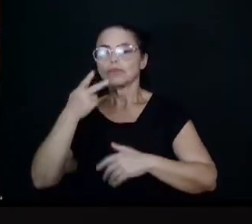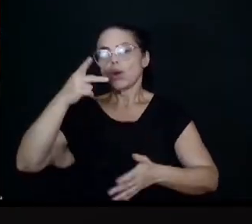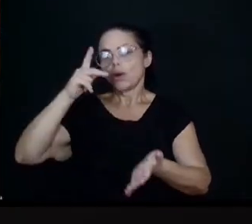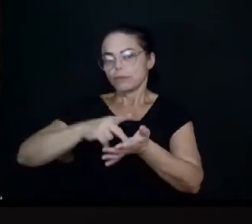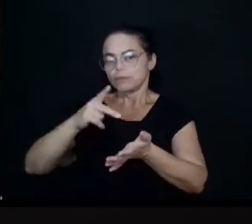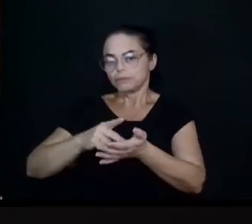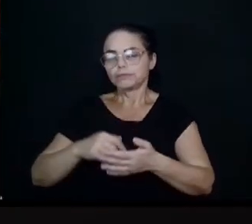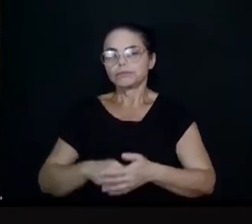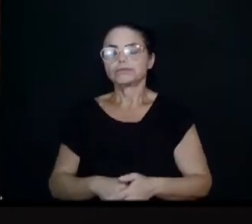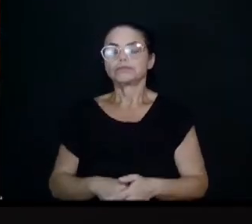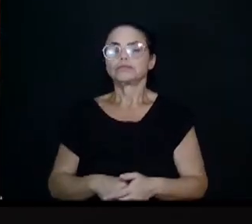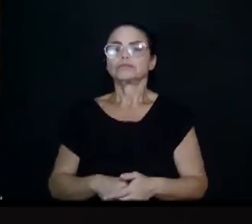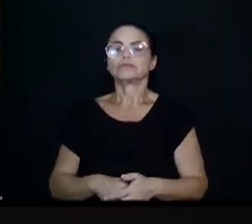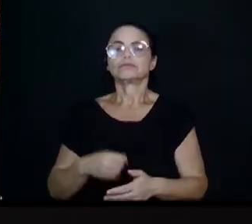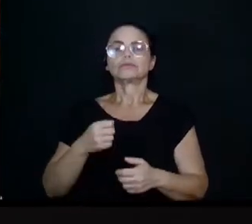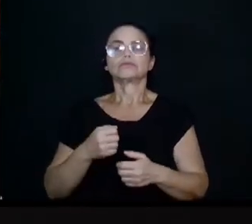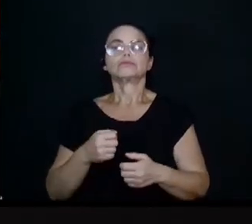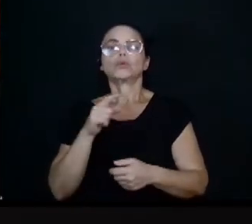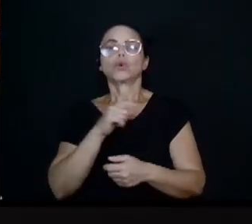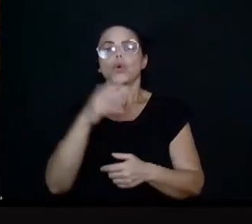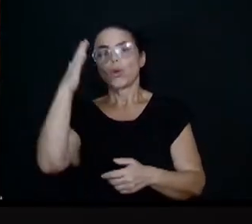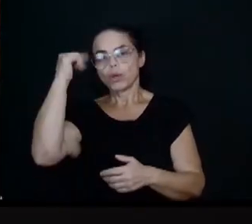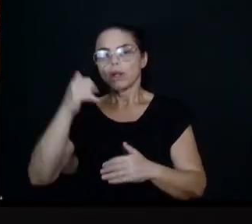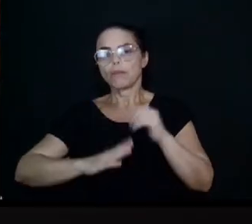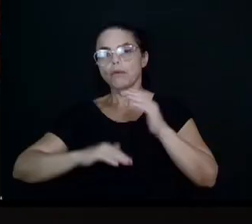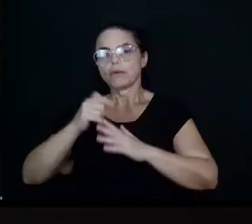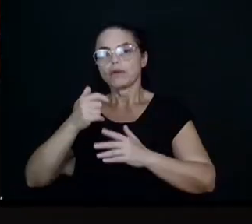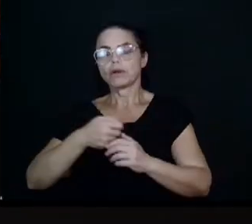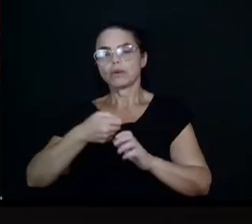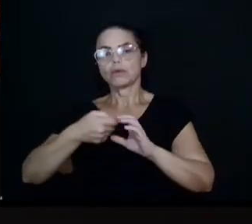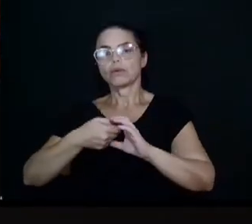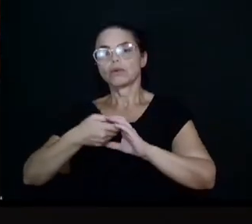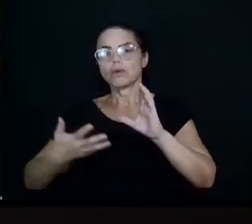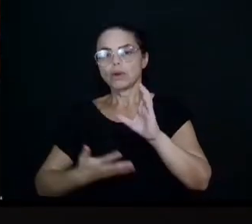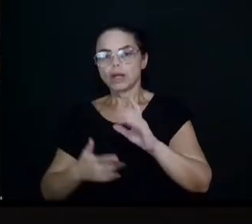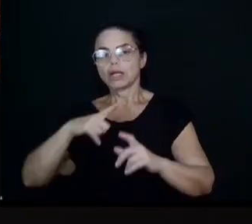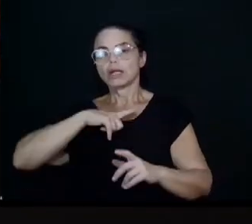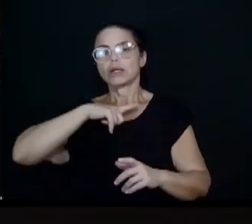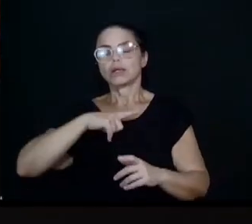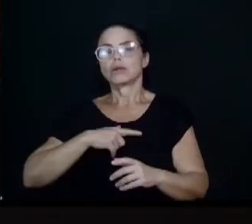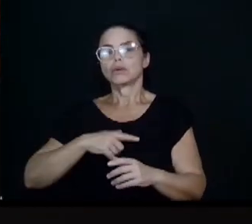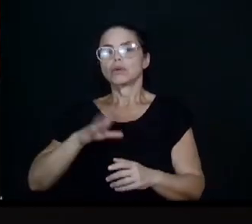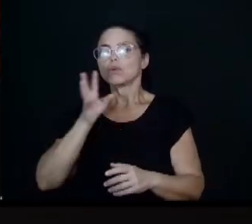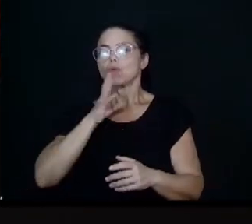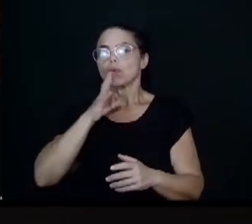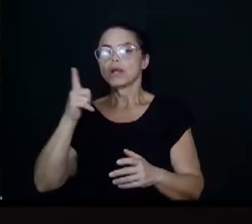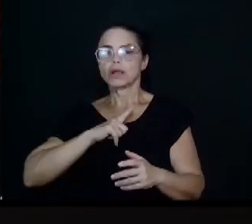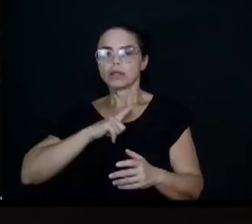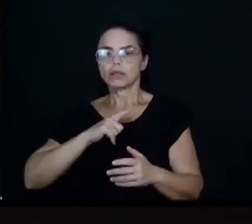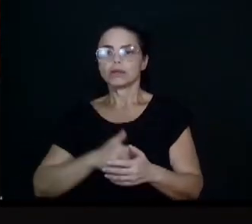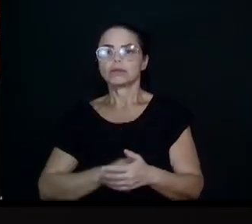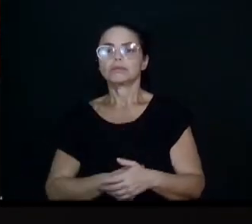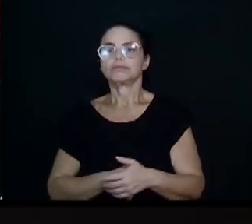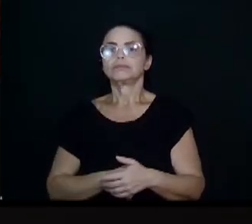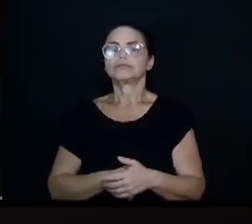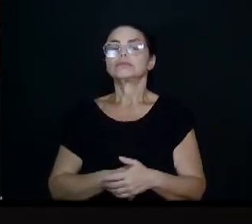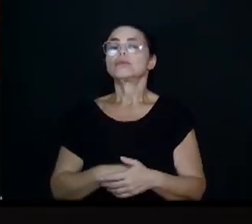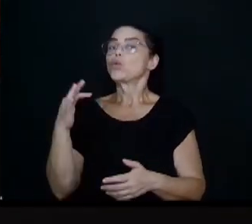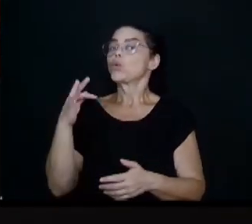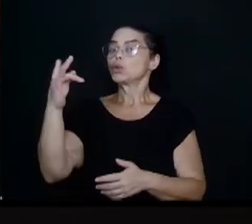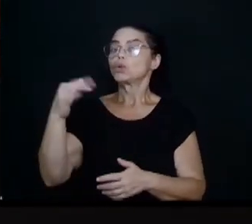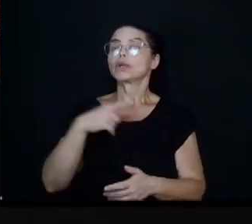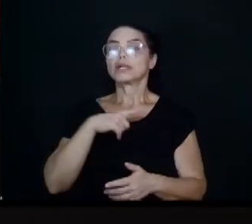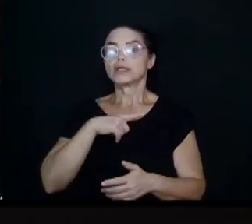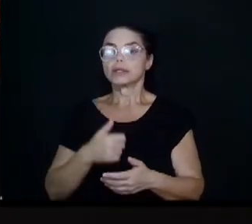que ele tem, com as habilidades que ele precisa desenvolver, com os conhecimentos que ele já tem. O que ele pretende, né? Isso que ele